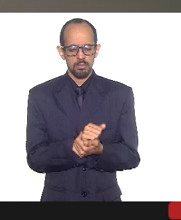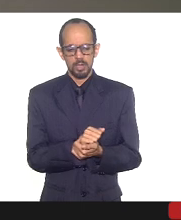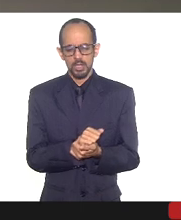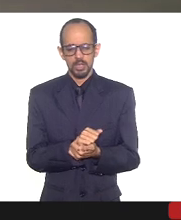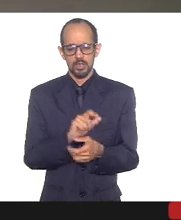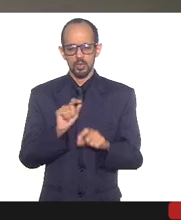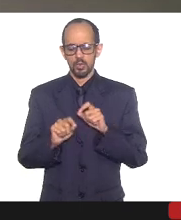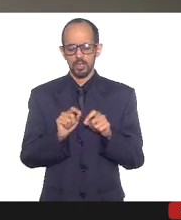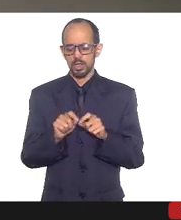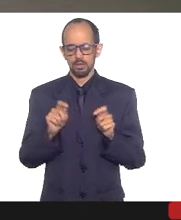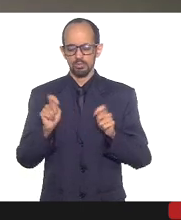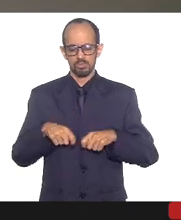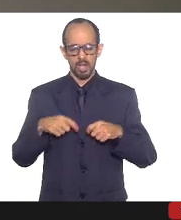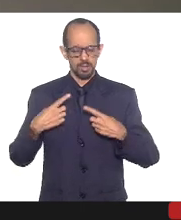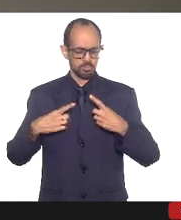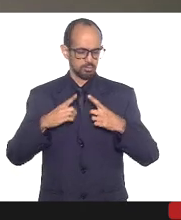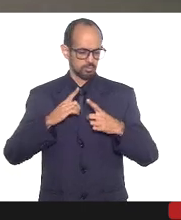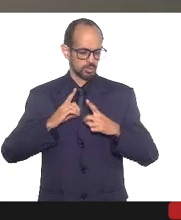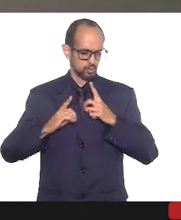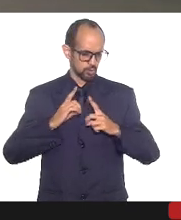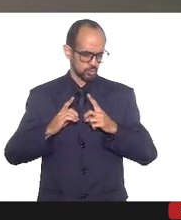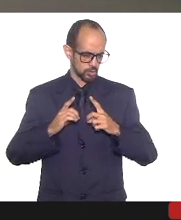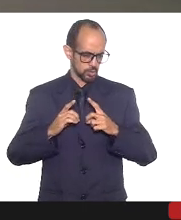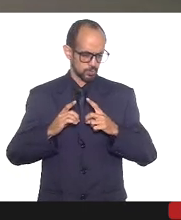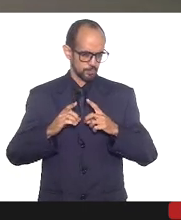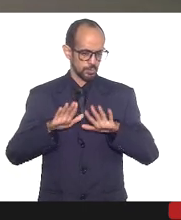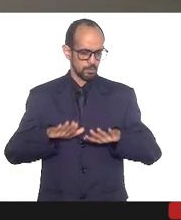É indiscutível. Por outro lado,